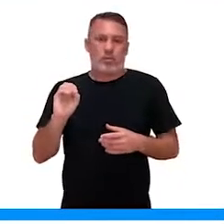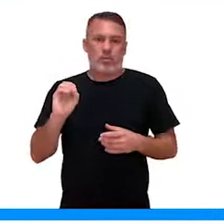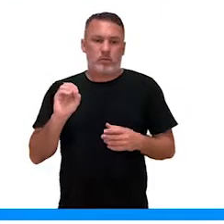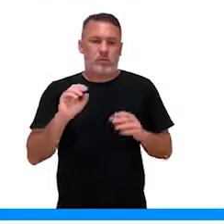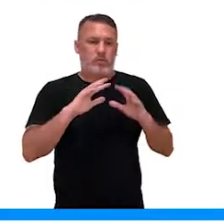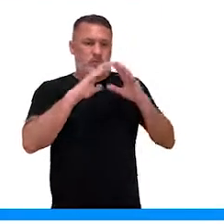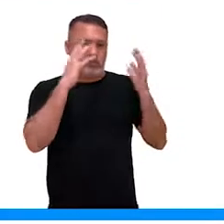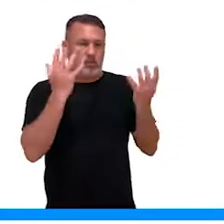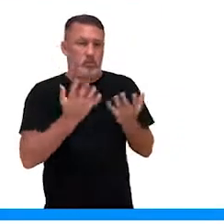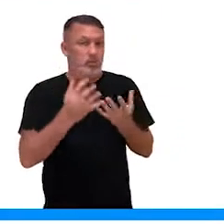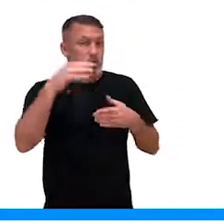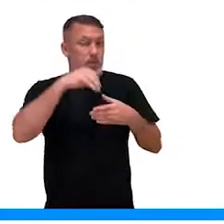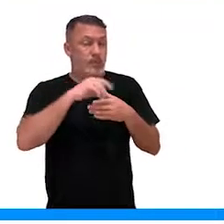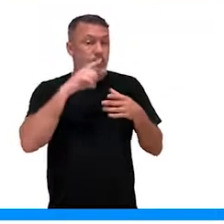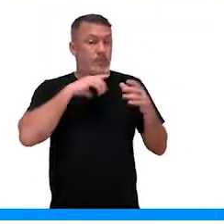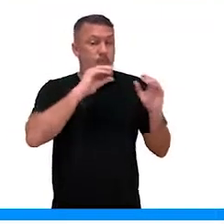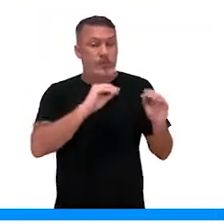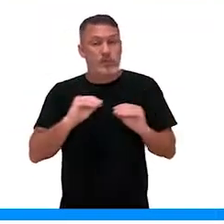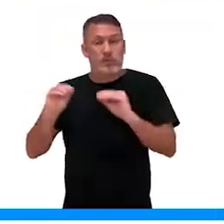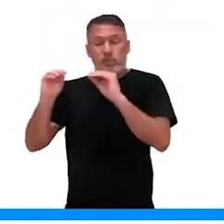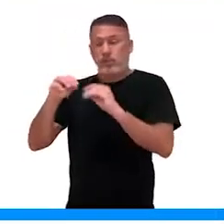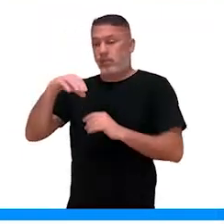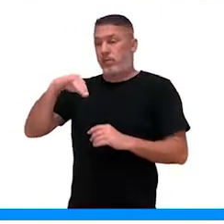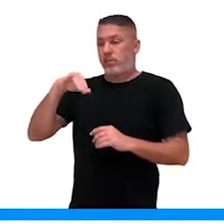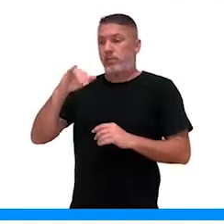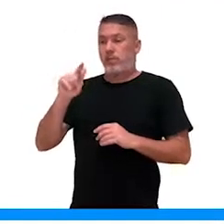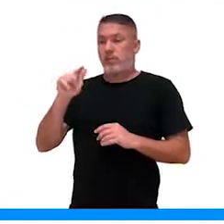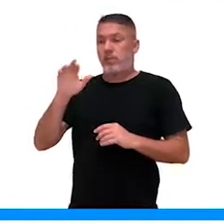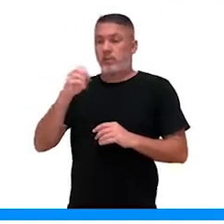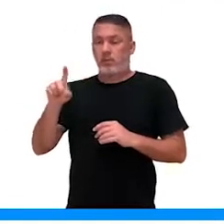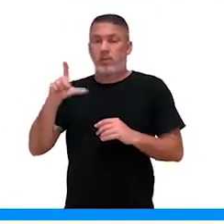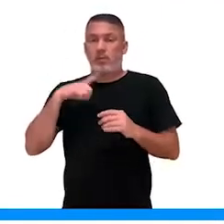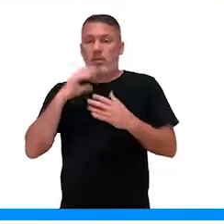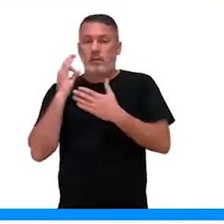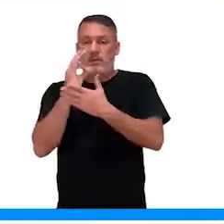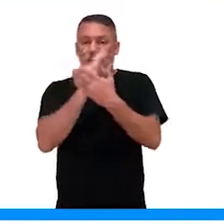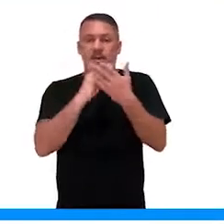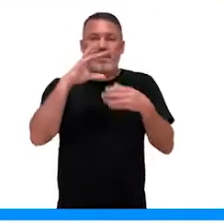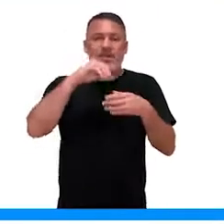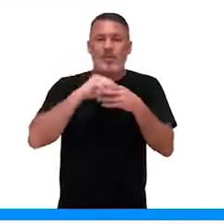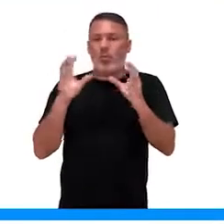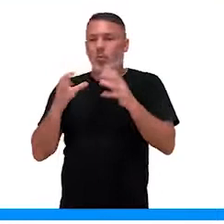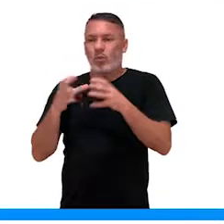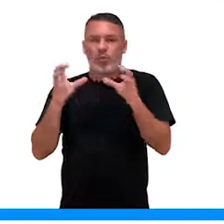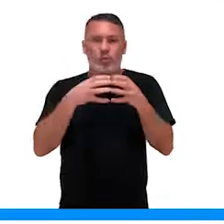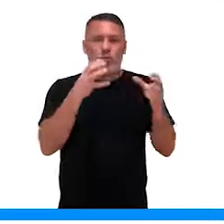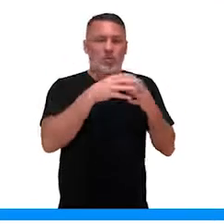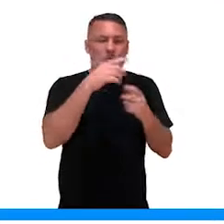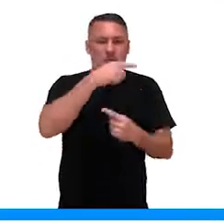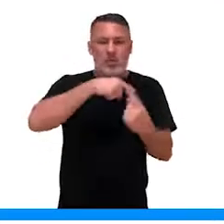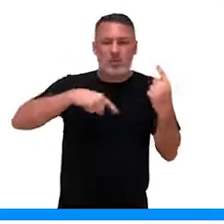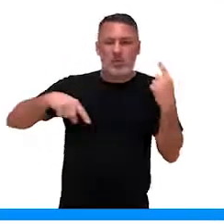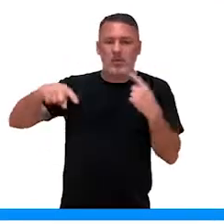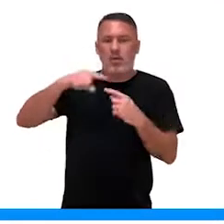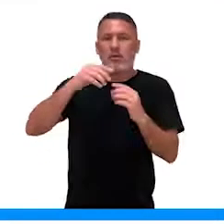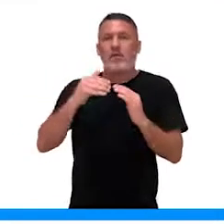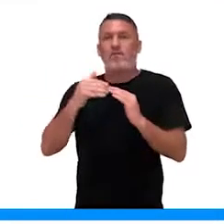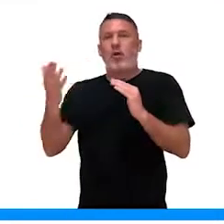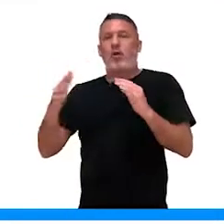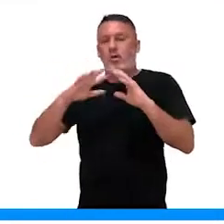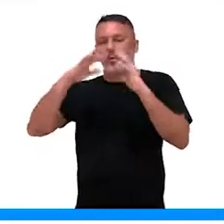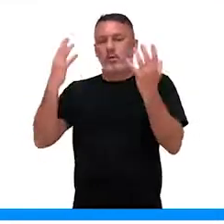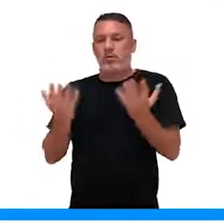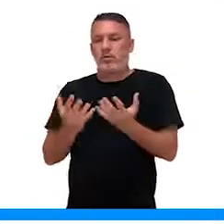vai ter uma migração das células que estavam todas ali aglomeradas da mórula para a extremidade e fica